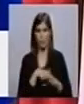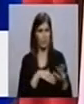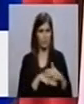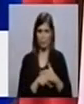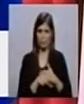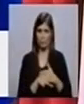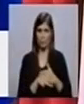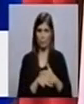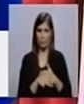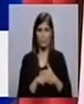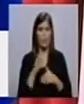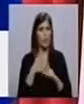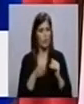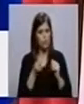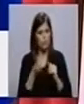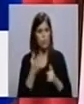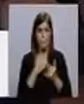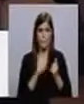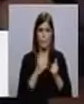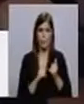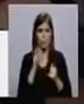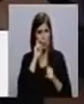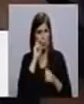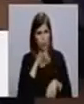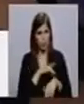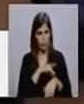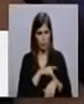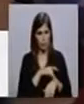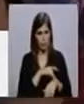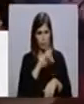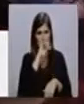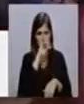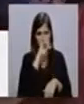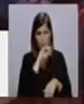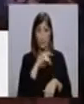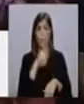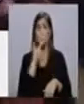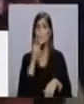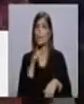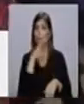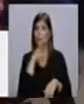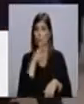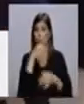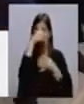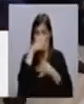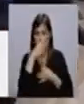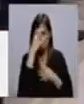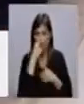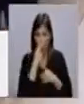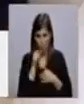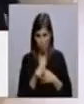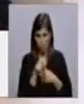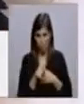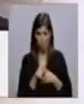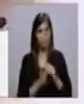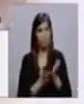colocando frequentemente em risco a segurança dos doentes. Palavras ditas durante a cerimónia do juramento de Hipócrates que decorreu na